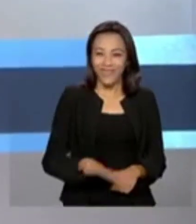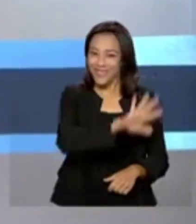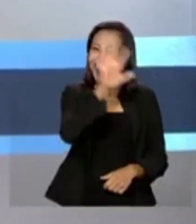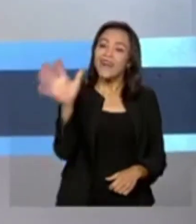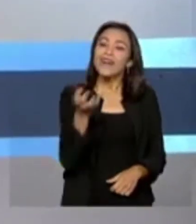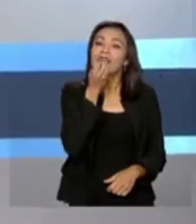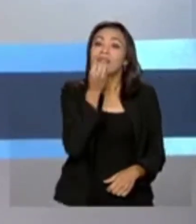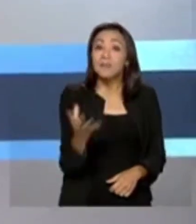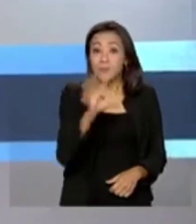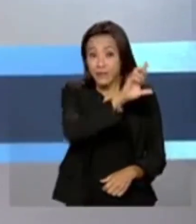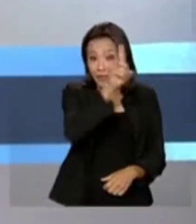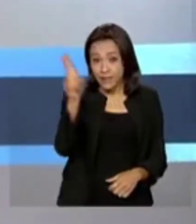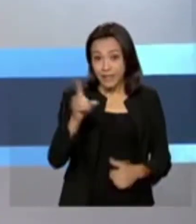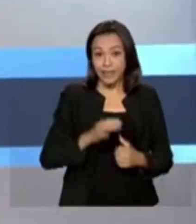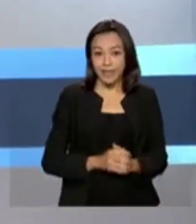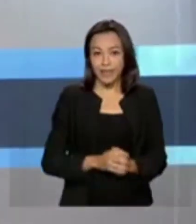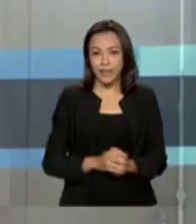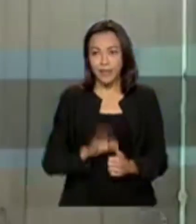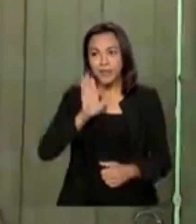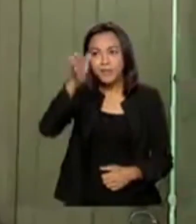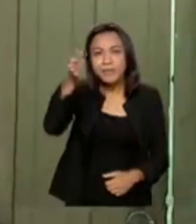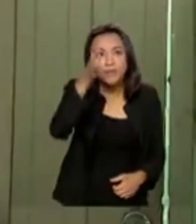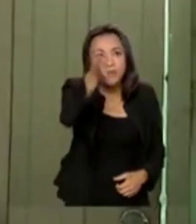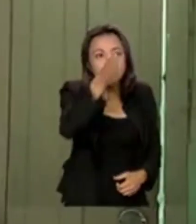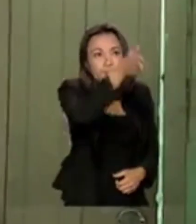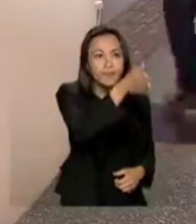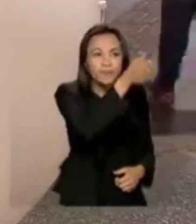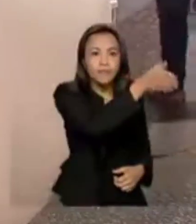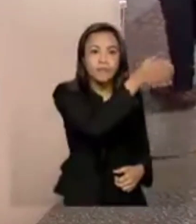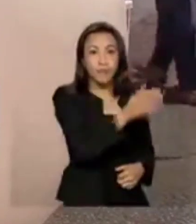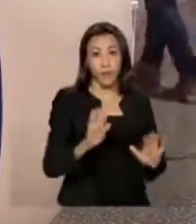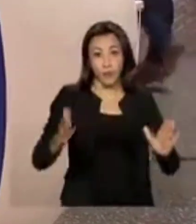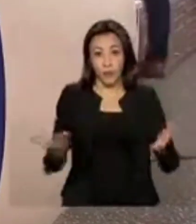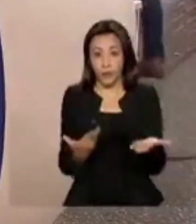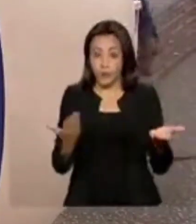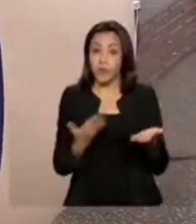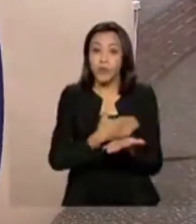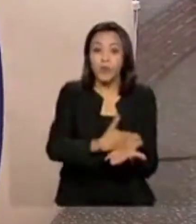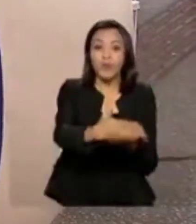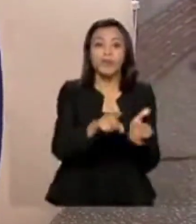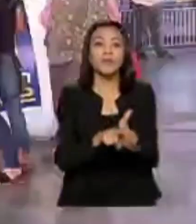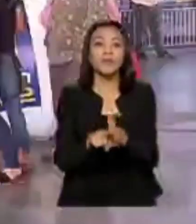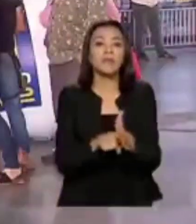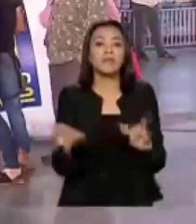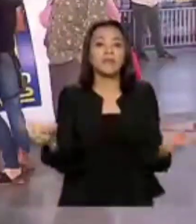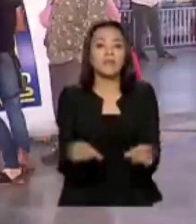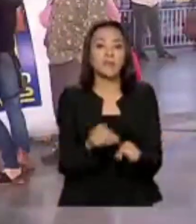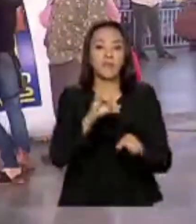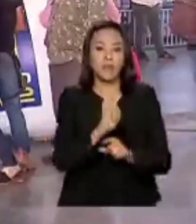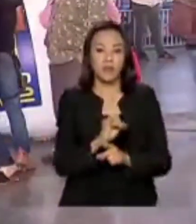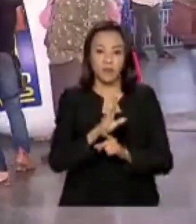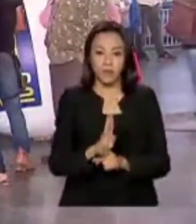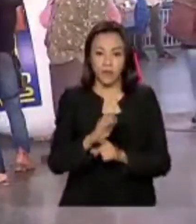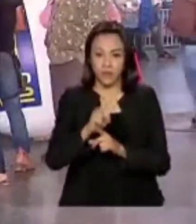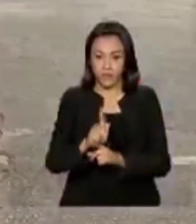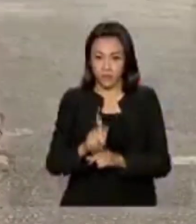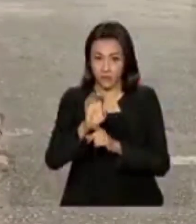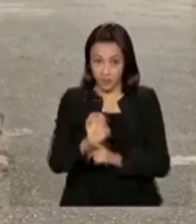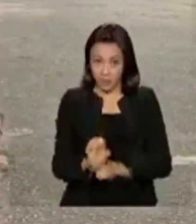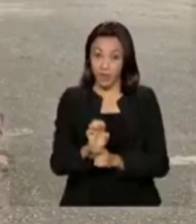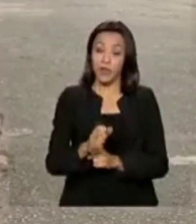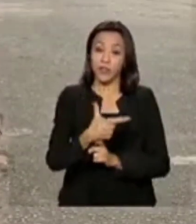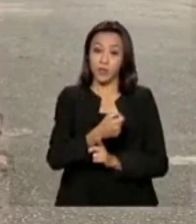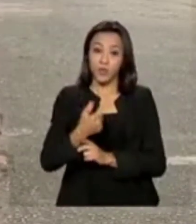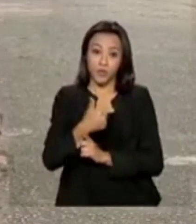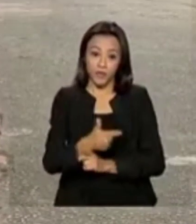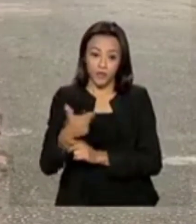Olá, bom dia! De porta em porta. Começa hoje o Censo 2022. Coleta de dados terá ainda central